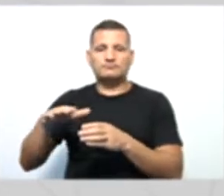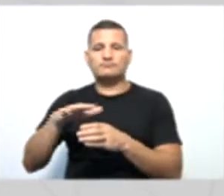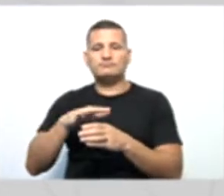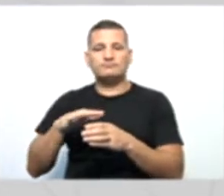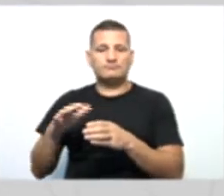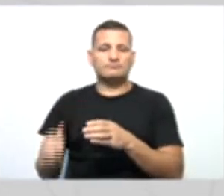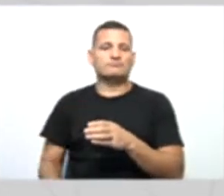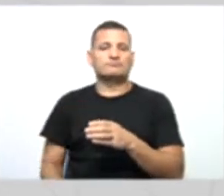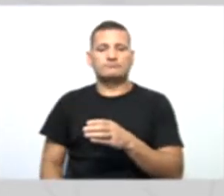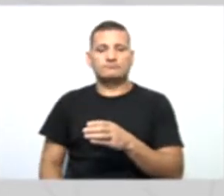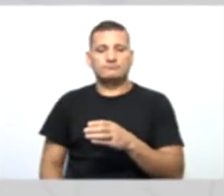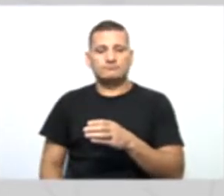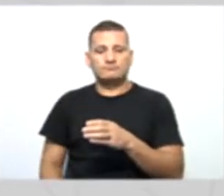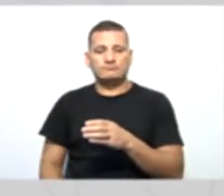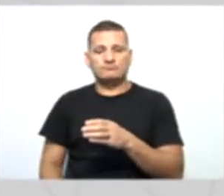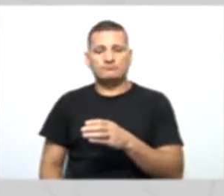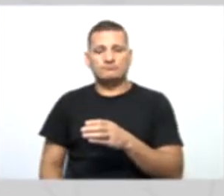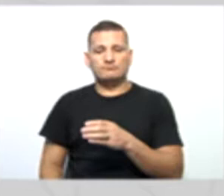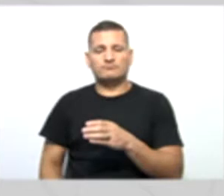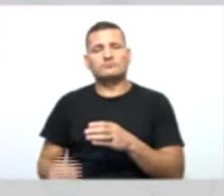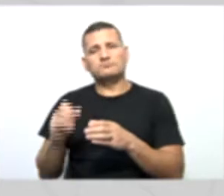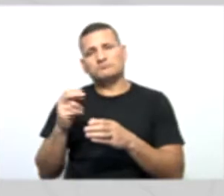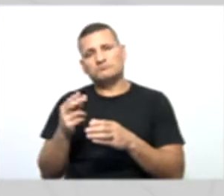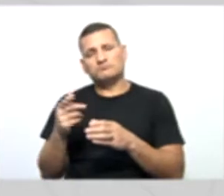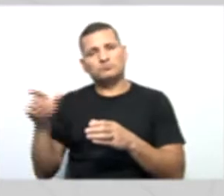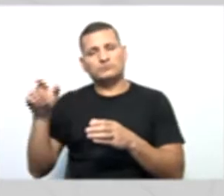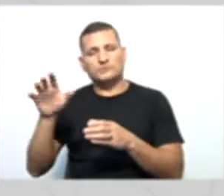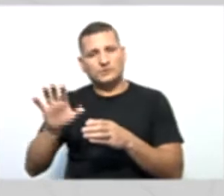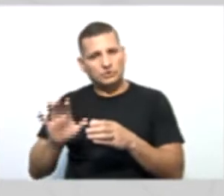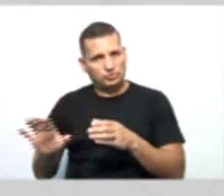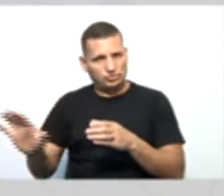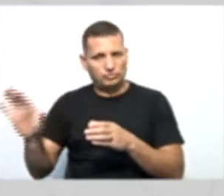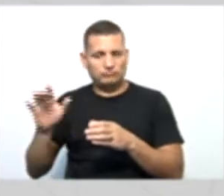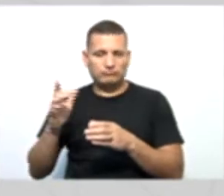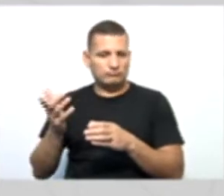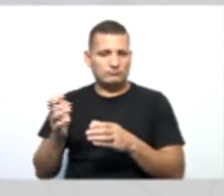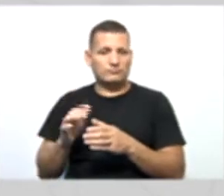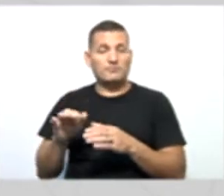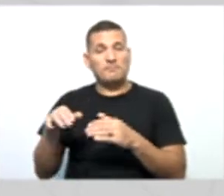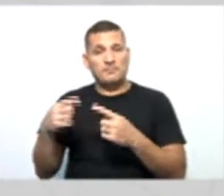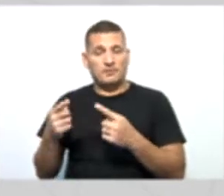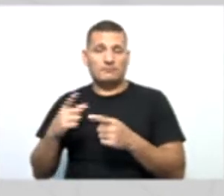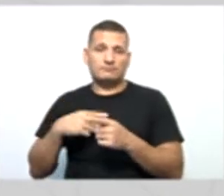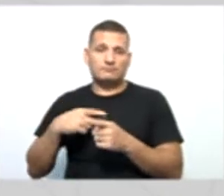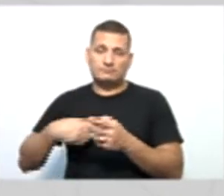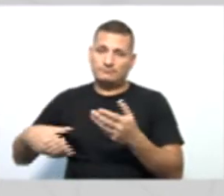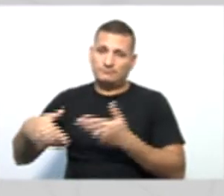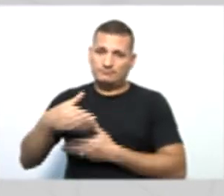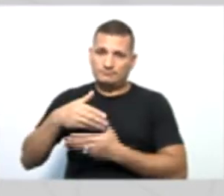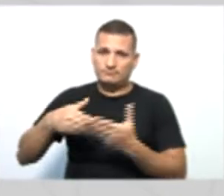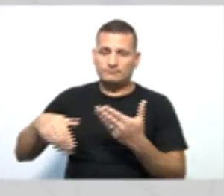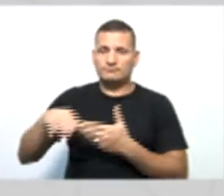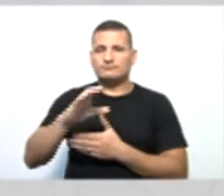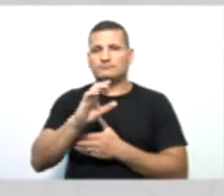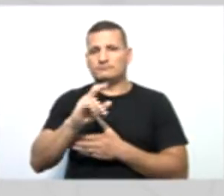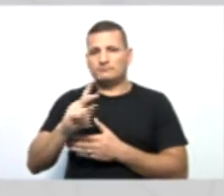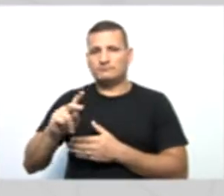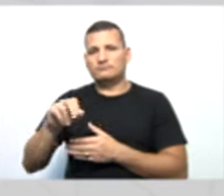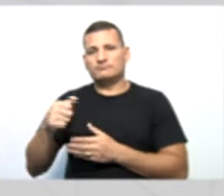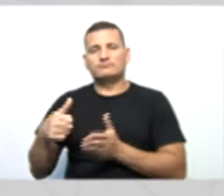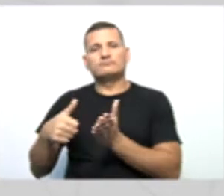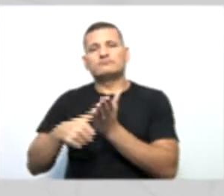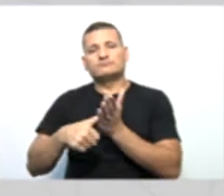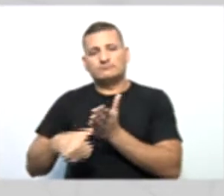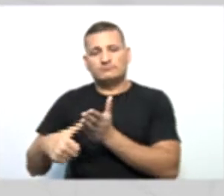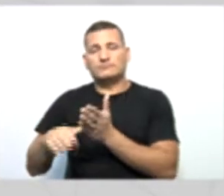podem estar em outras regiões, mas como eles têm relação com vocês, enquanto cooperativa ou cooperados, ele está